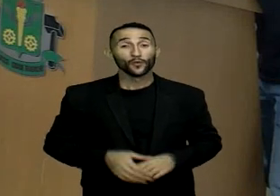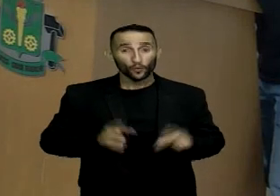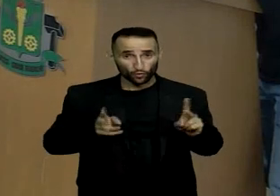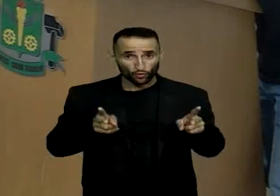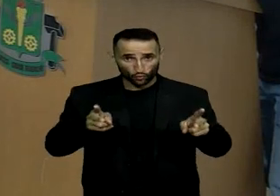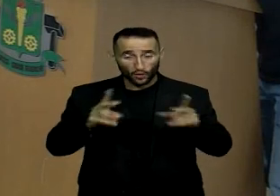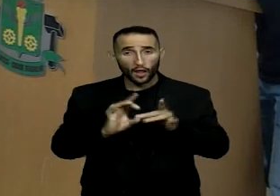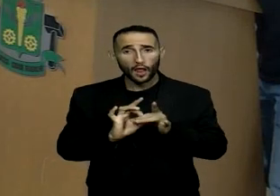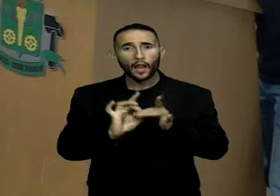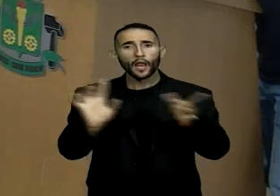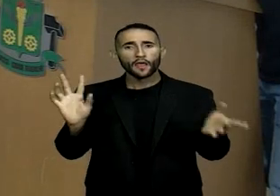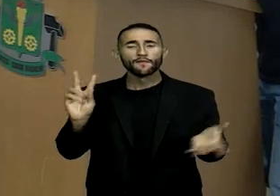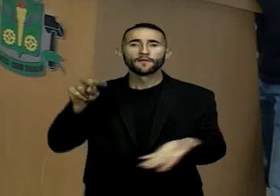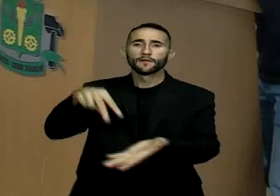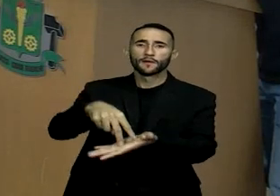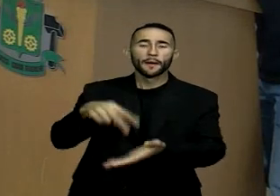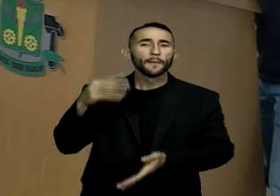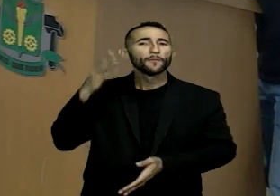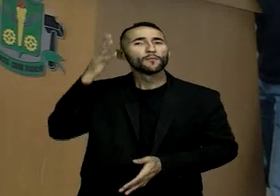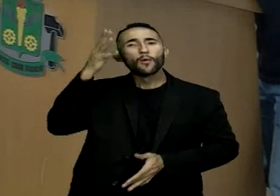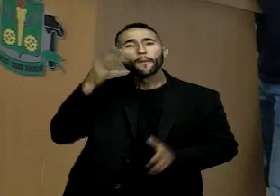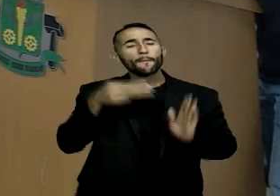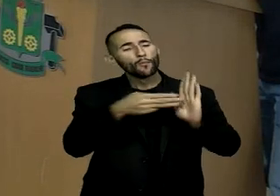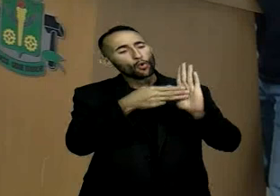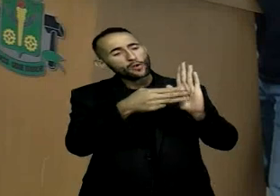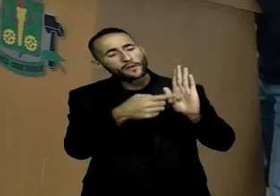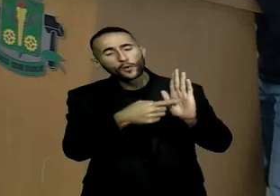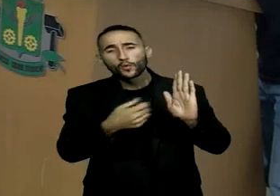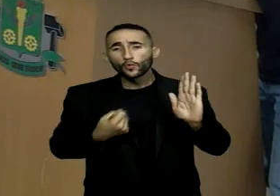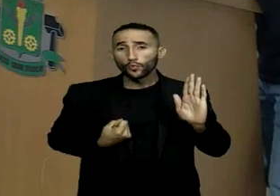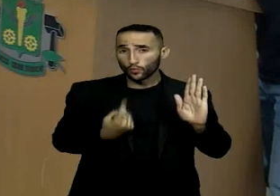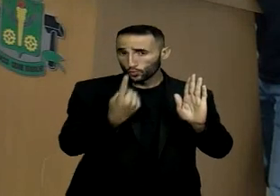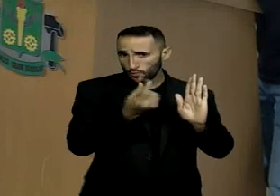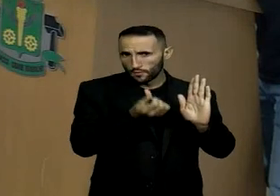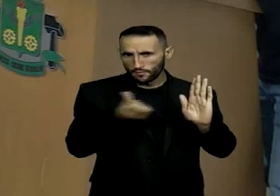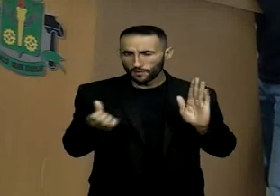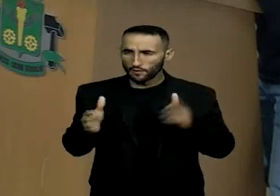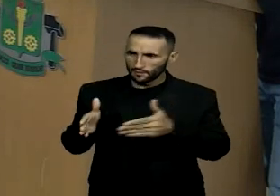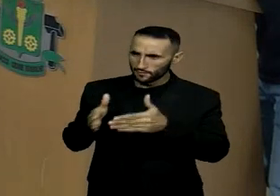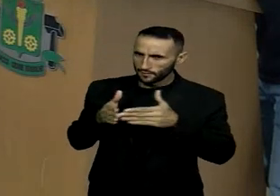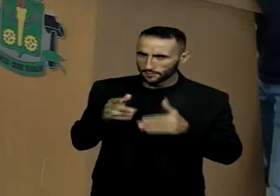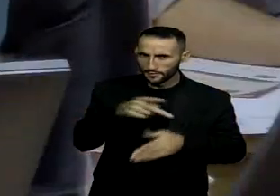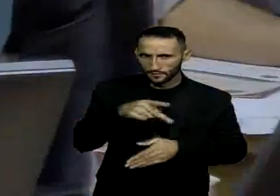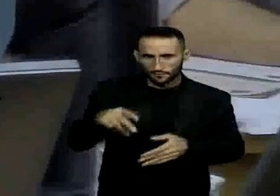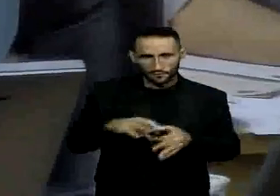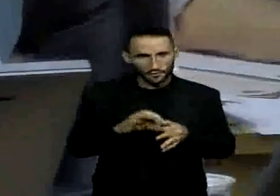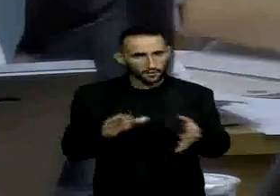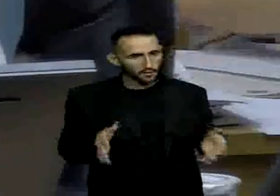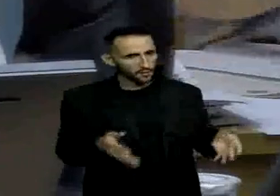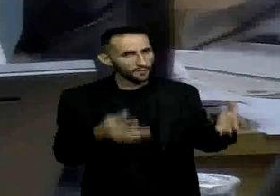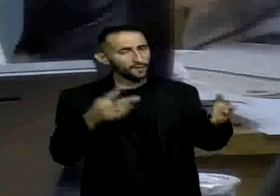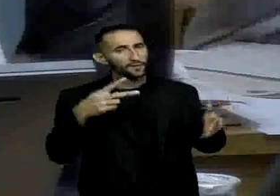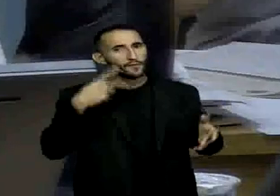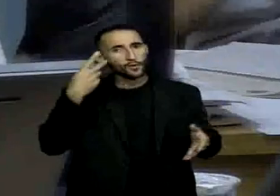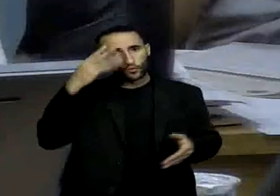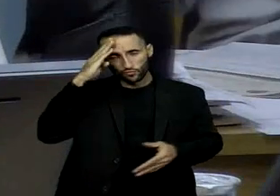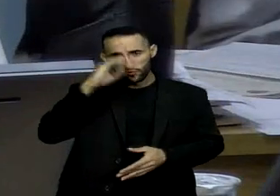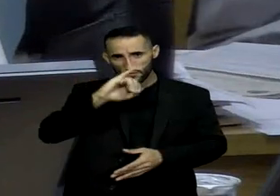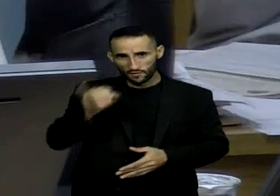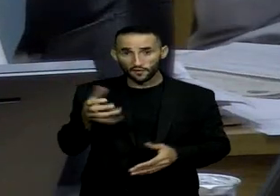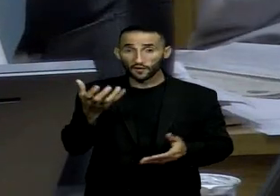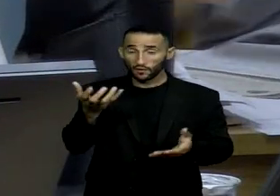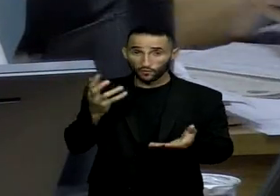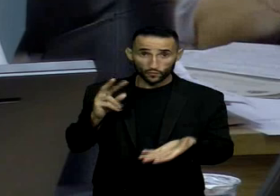Continua em discussão a moção 166. Questão de ordem, presidente. Questão de ordem, nobre vereador Josias. Para discutir. Para discutir,